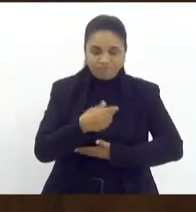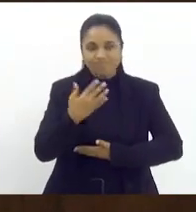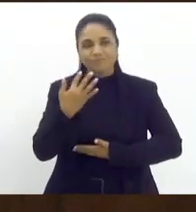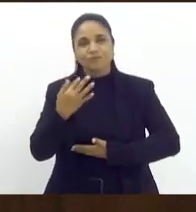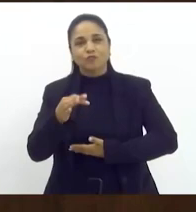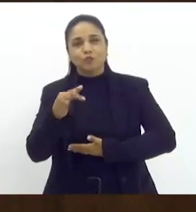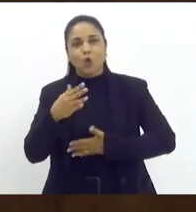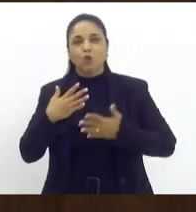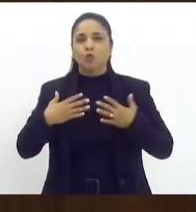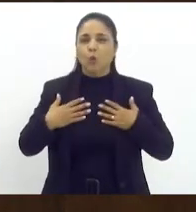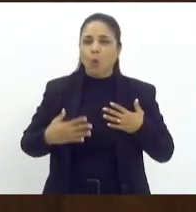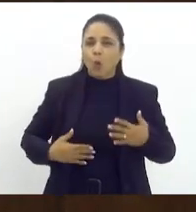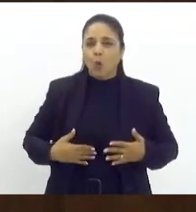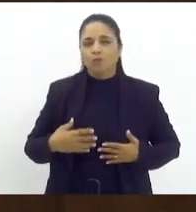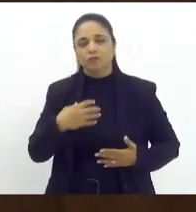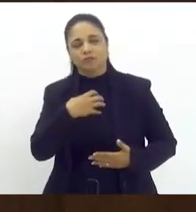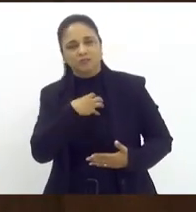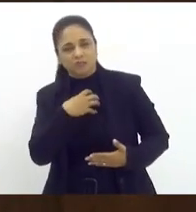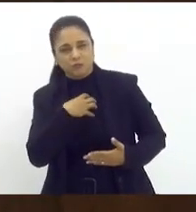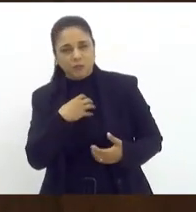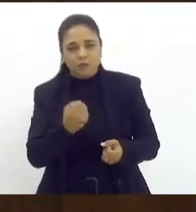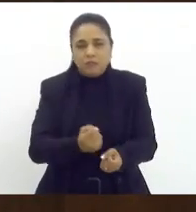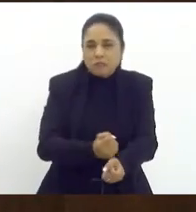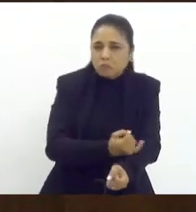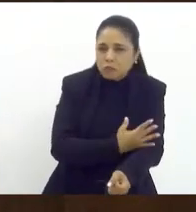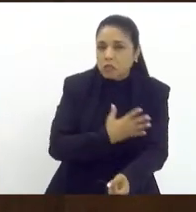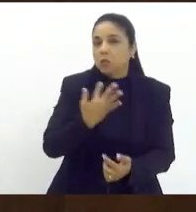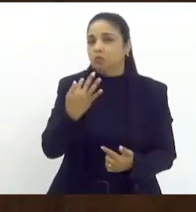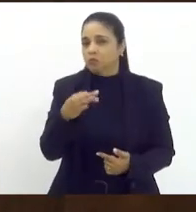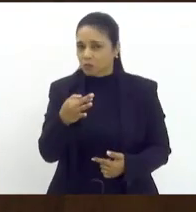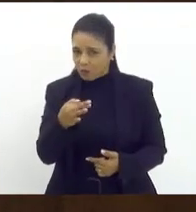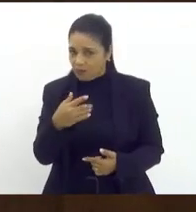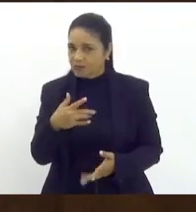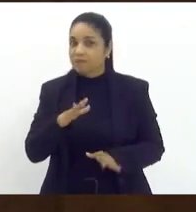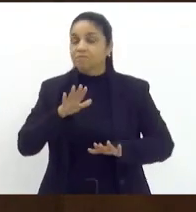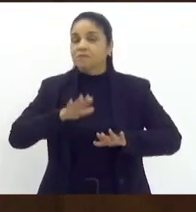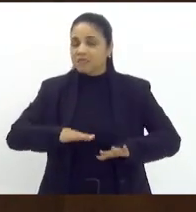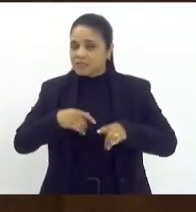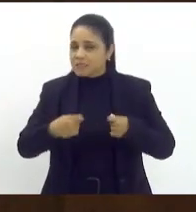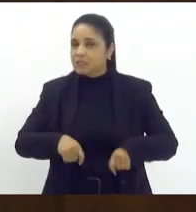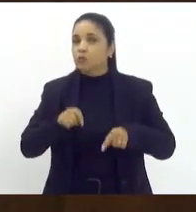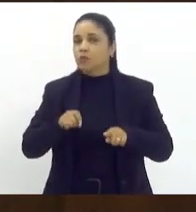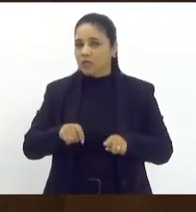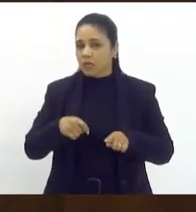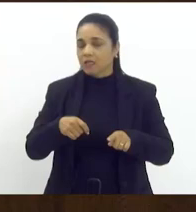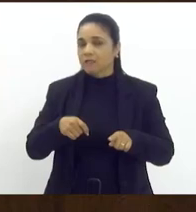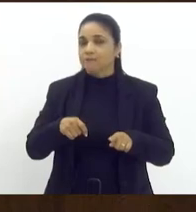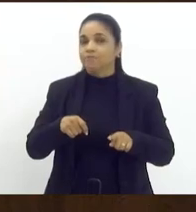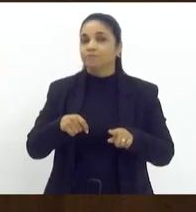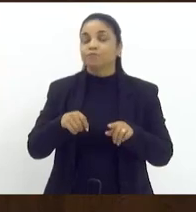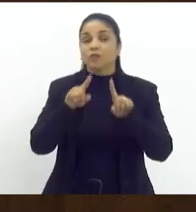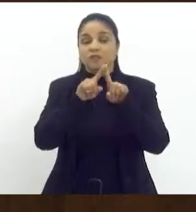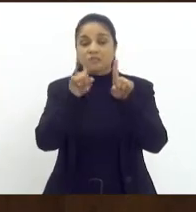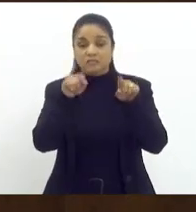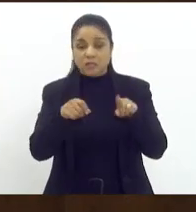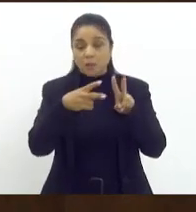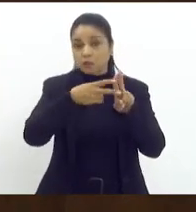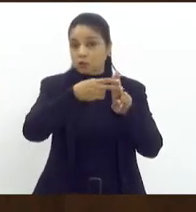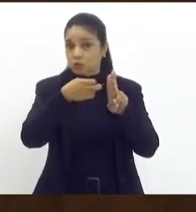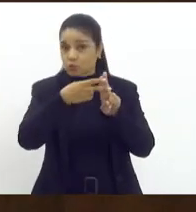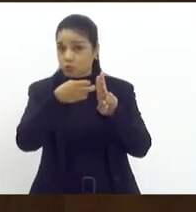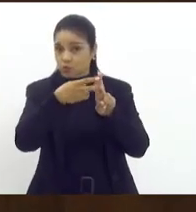dói no corpo dói no sentimento dói na emoção das mulheres então reforçar o quanto que a gente precisa no Sistema Único de Saúde